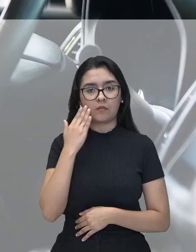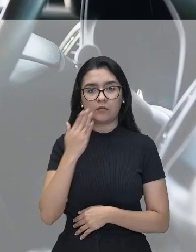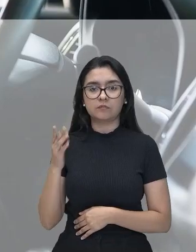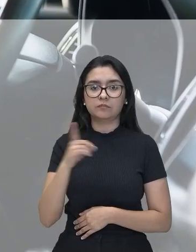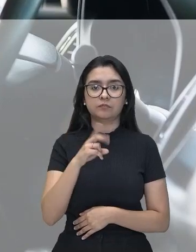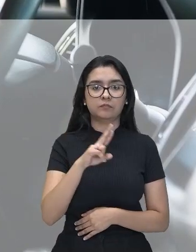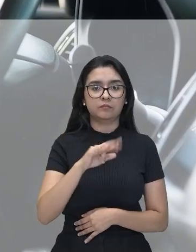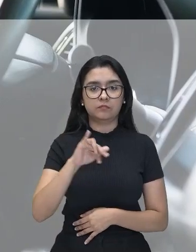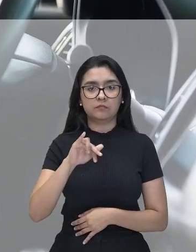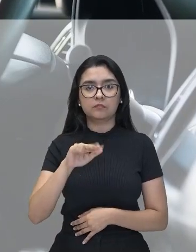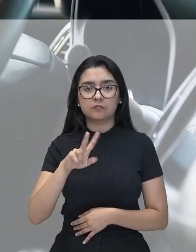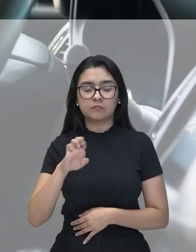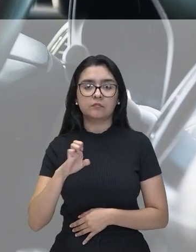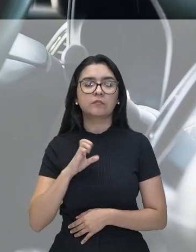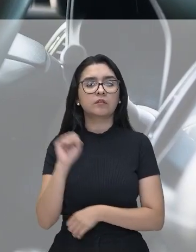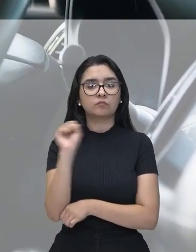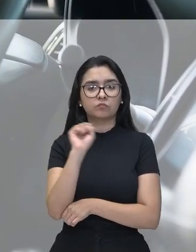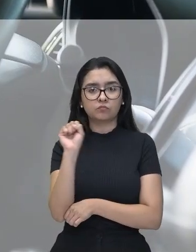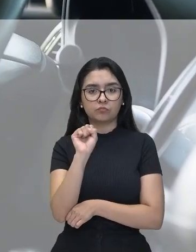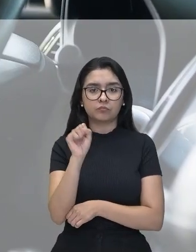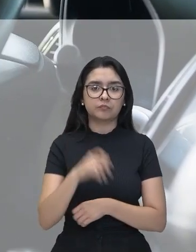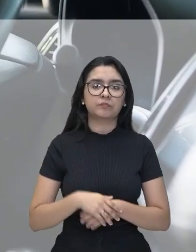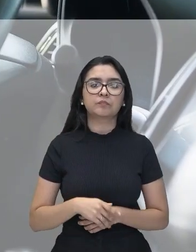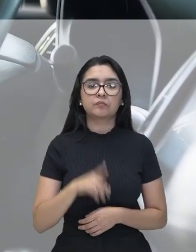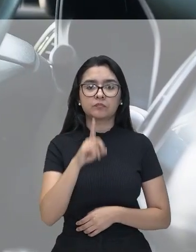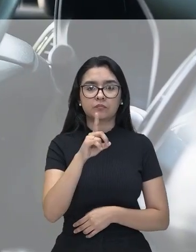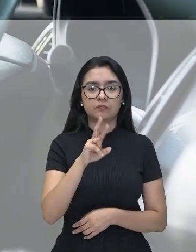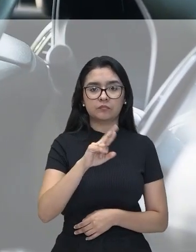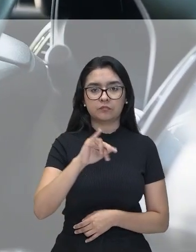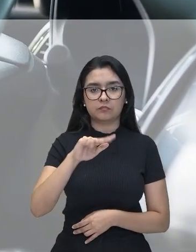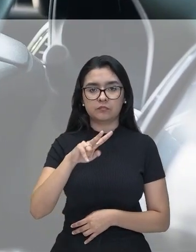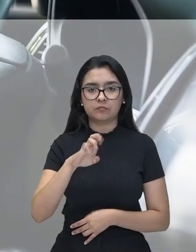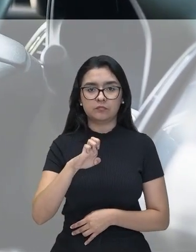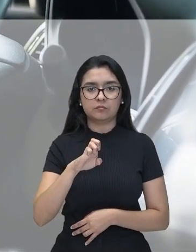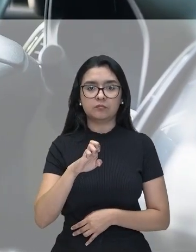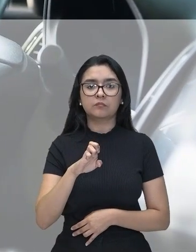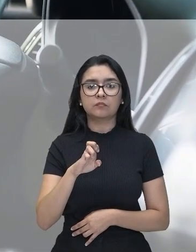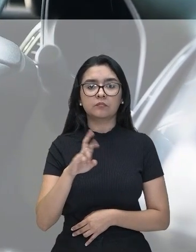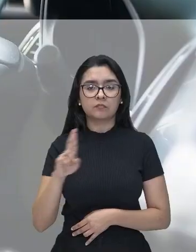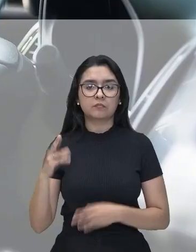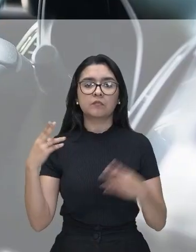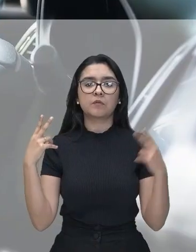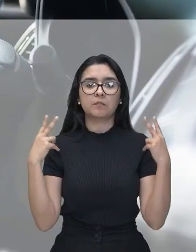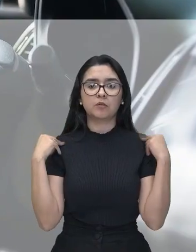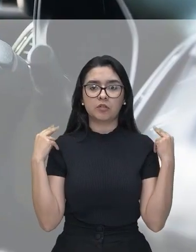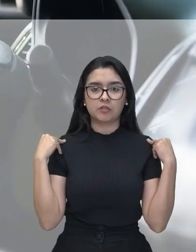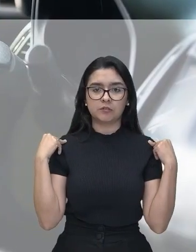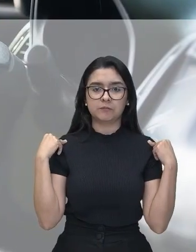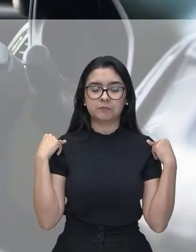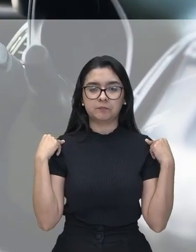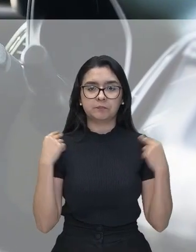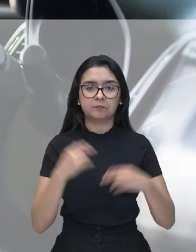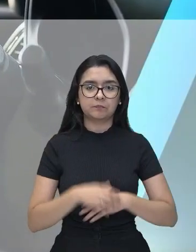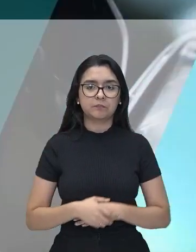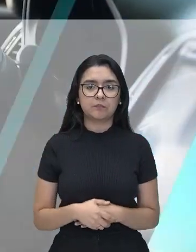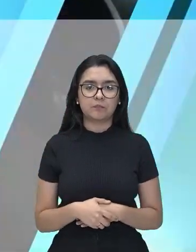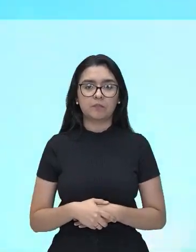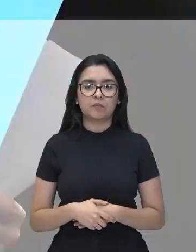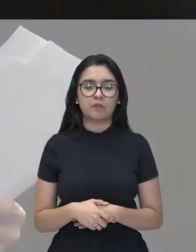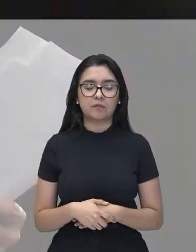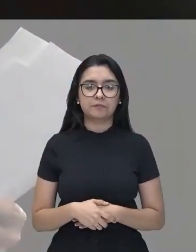Drive, dirigir. Driver, motorista. He's a driver.